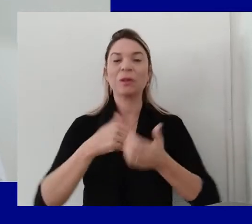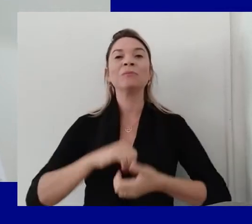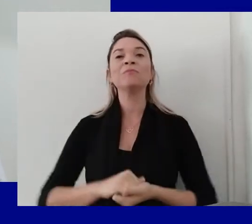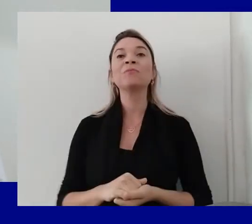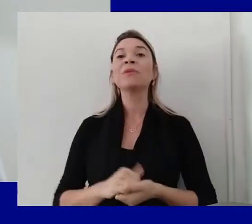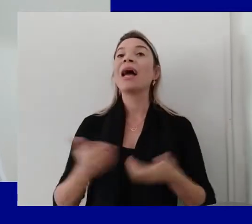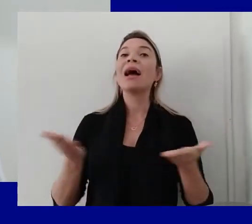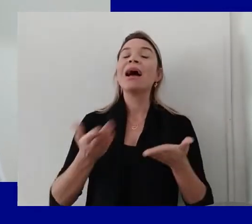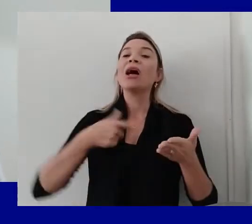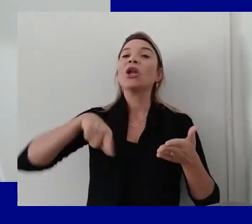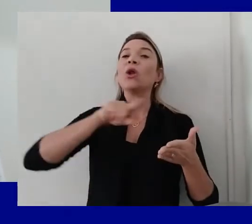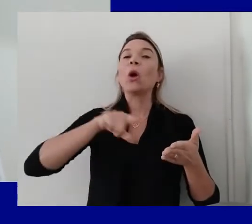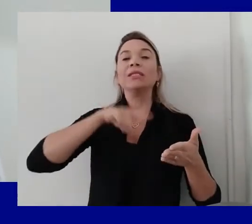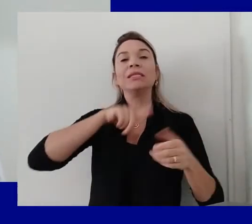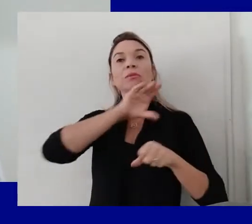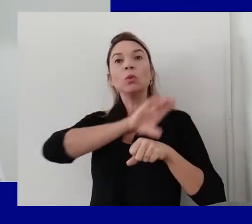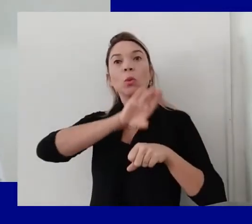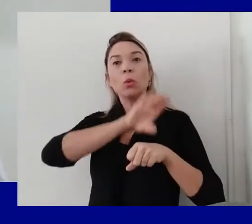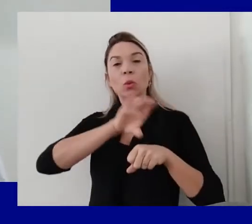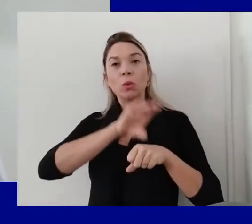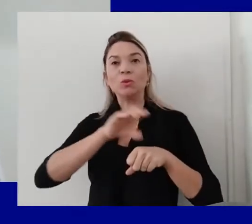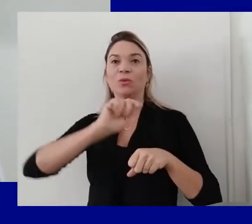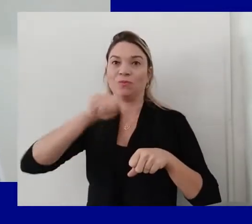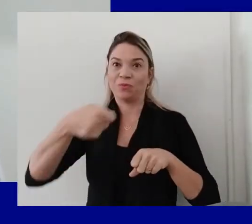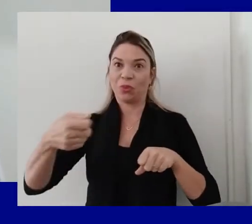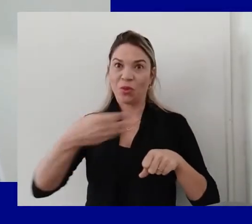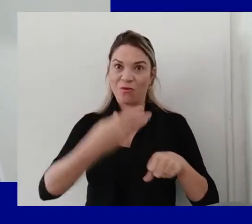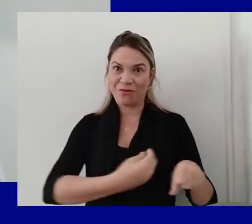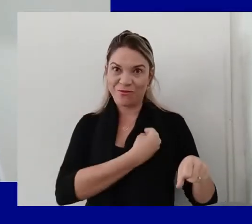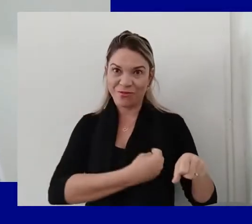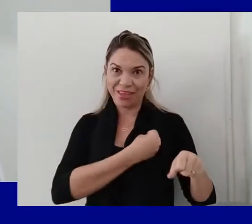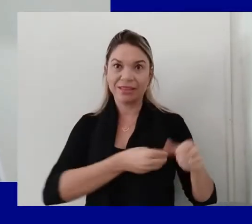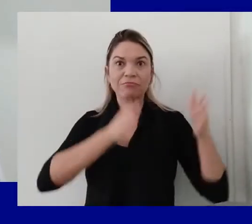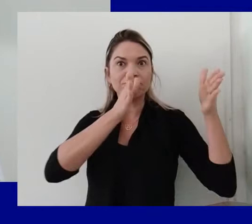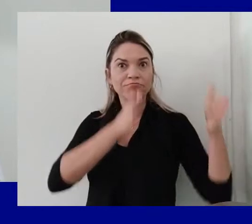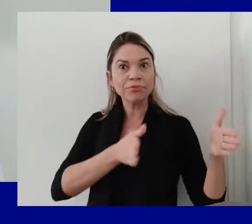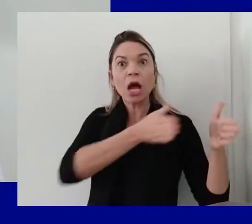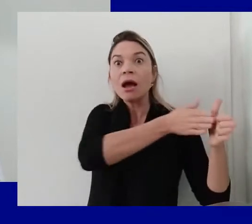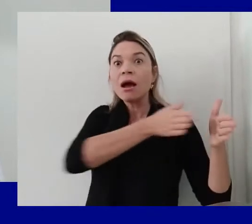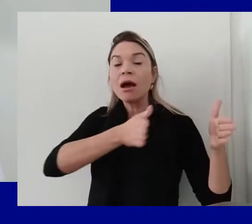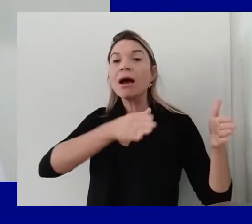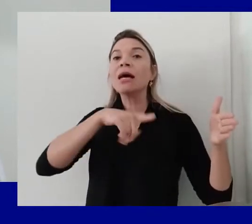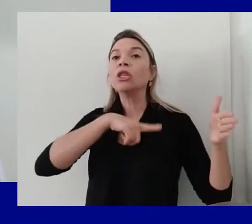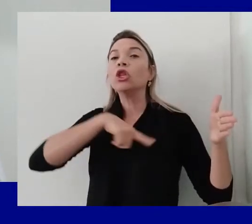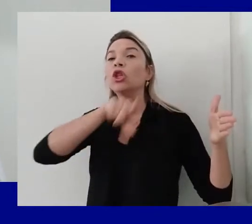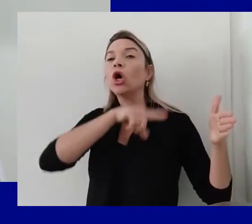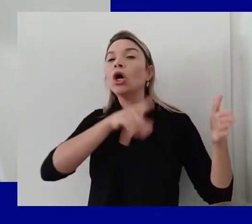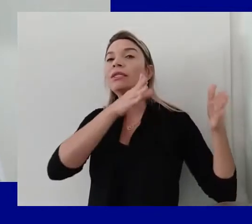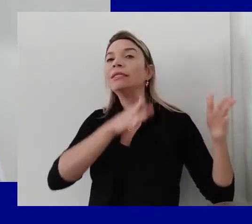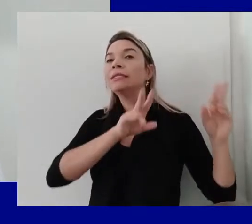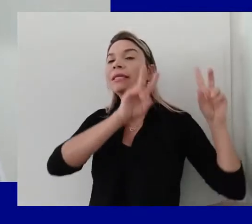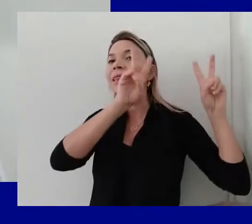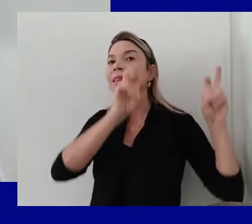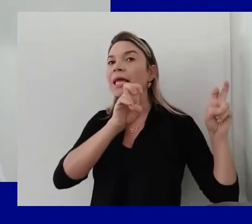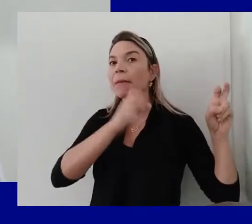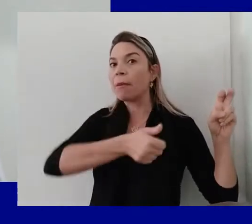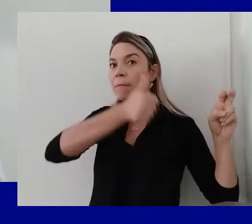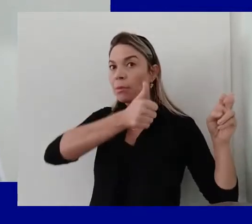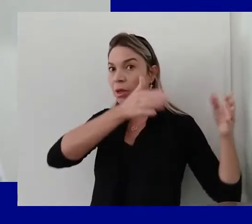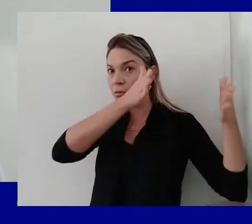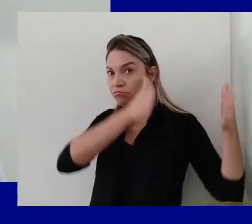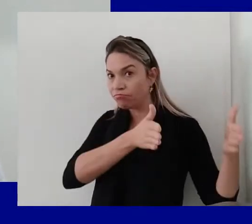parte do curso Nova Vida. Até aqui, na primeira parte, estudamos em 5 lições, basicamente, a doutrina da